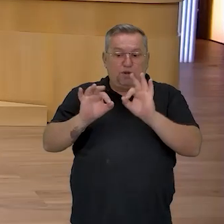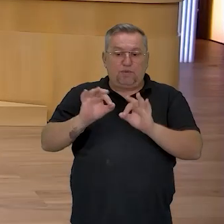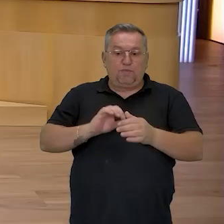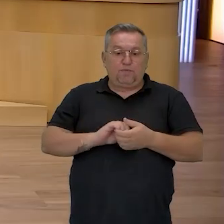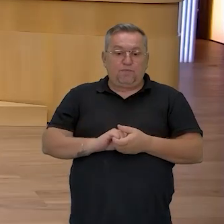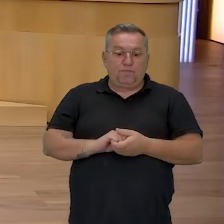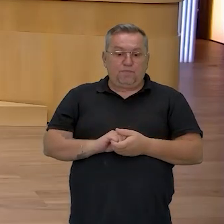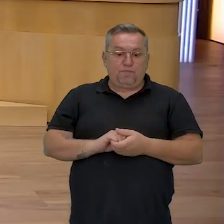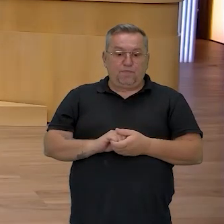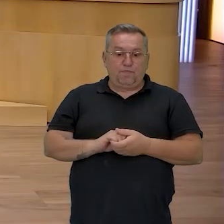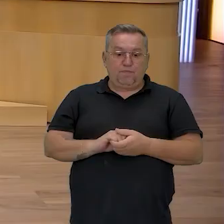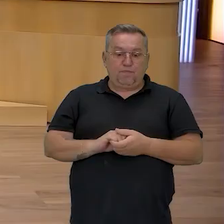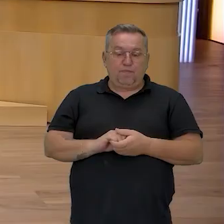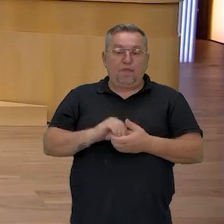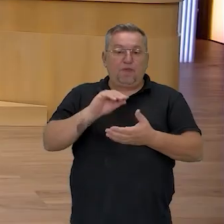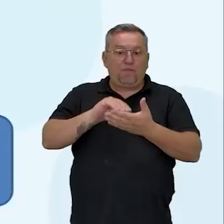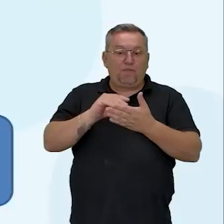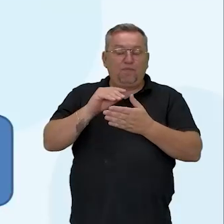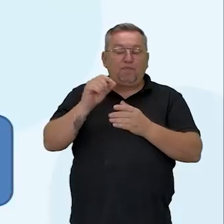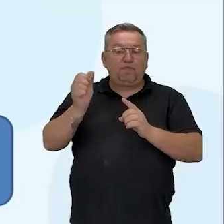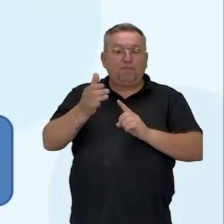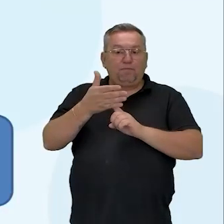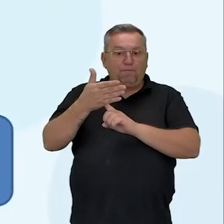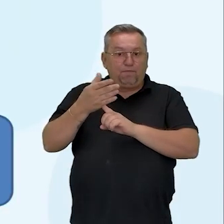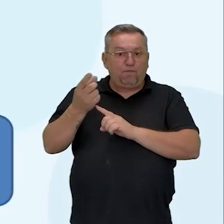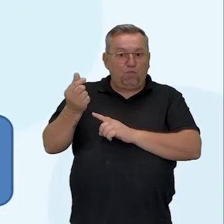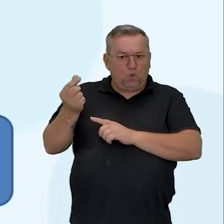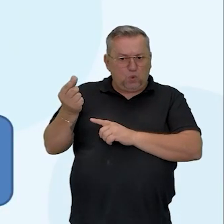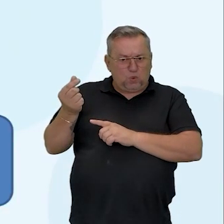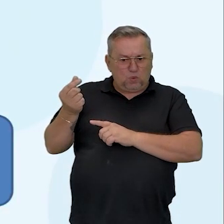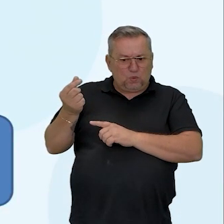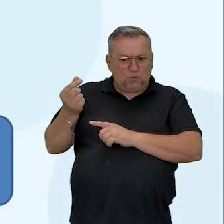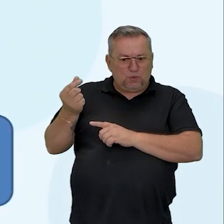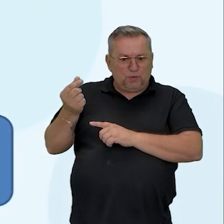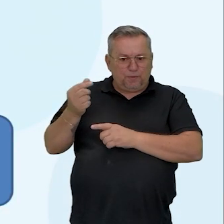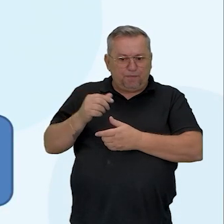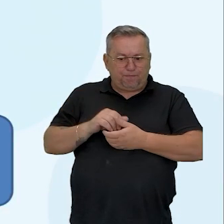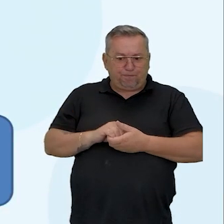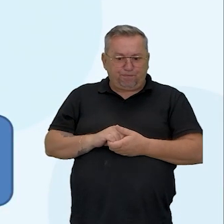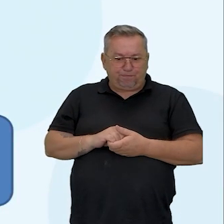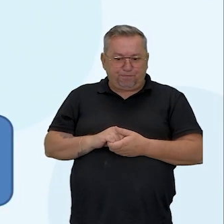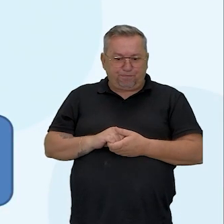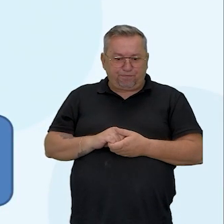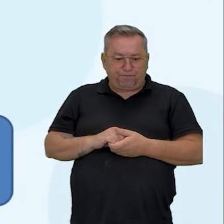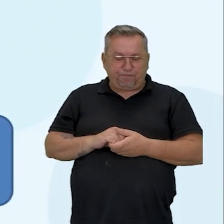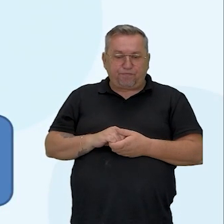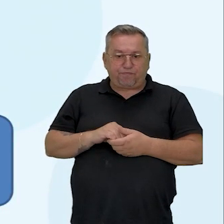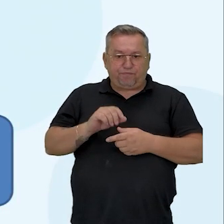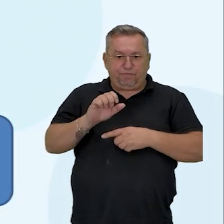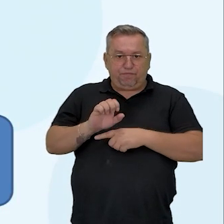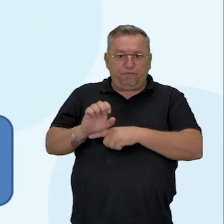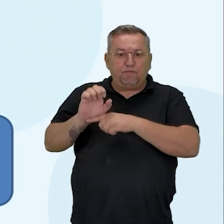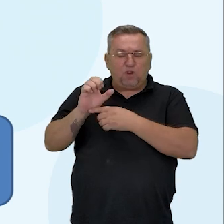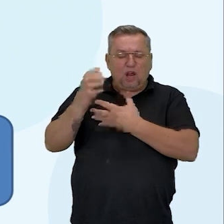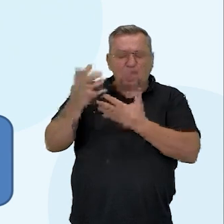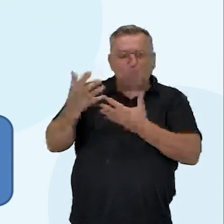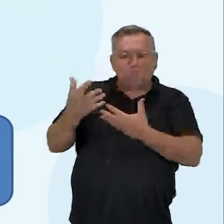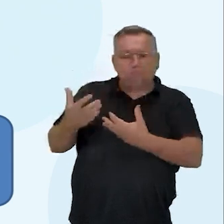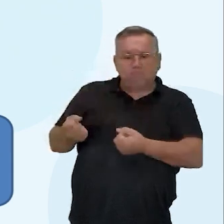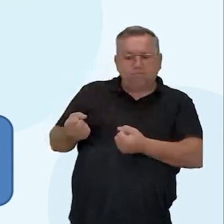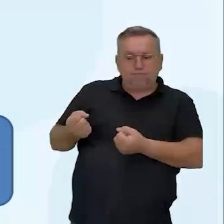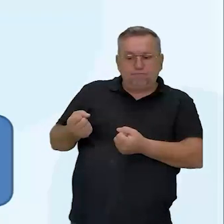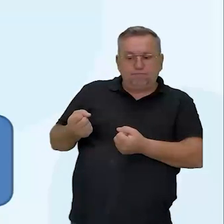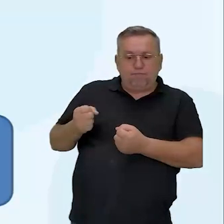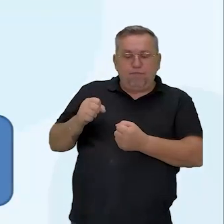lá. Falta tecnologia e capital nos grupos privados. O Estado vai assumir isso. É ele que